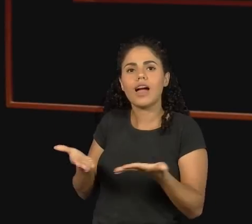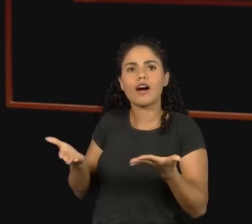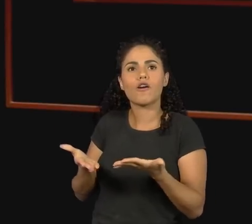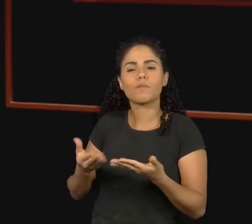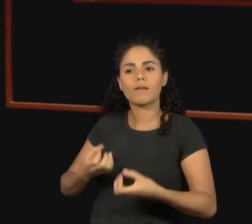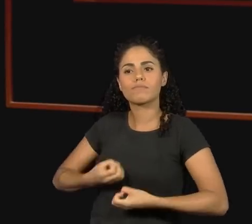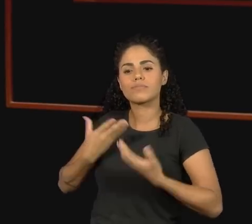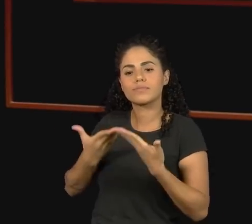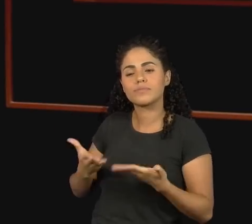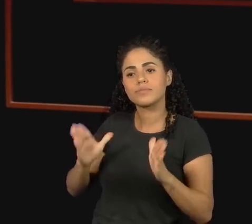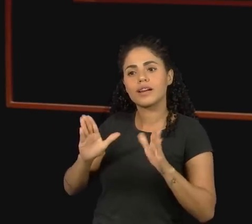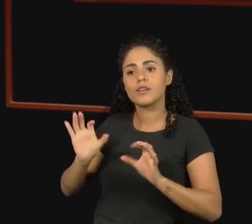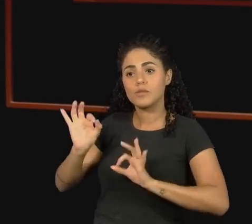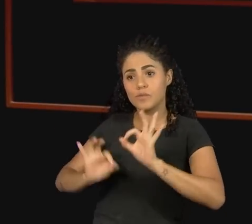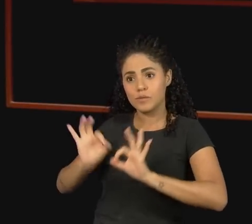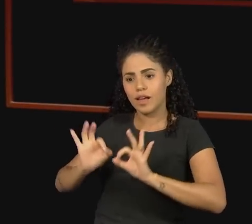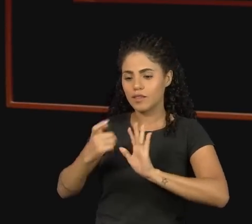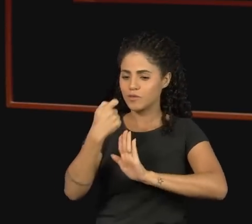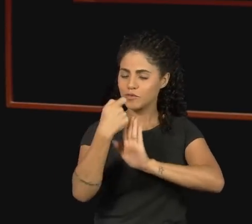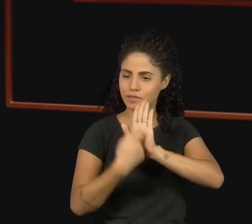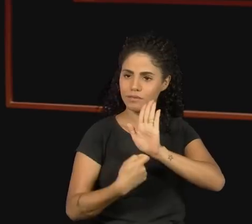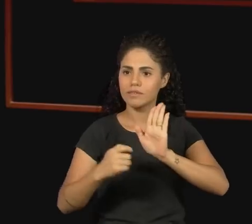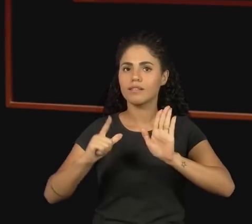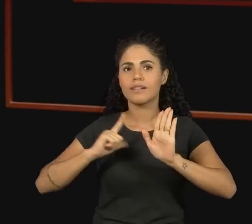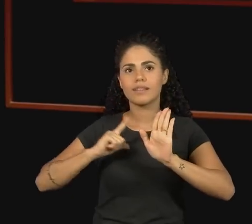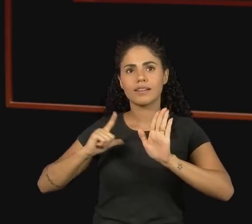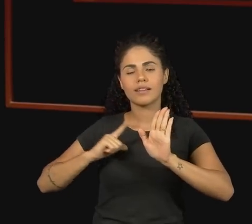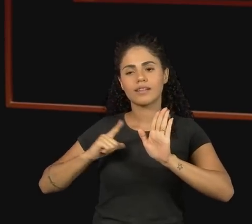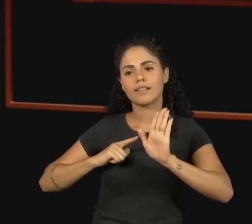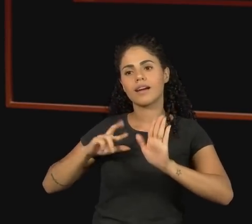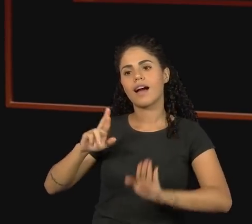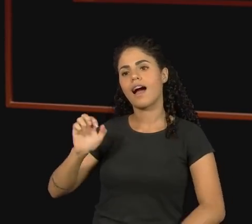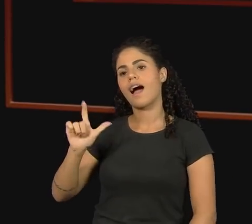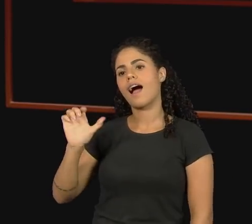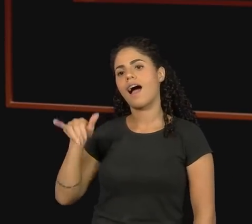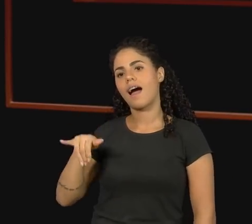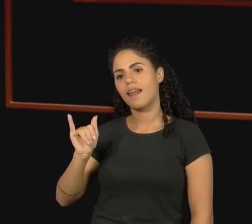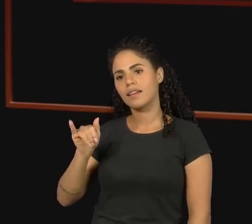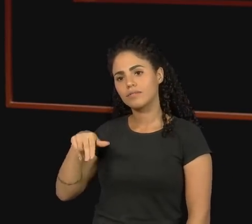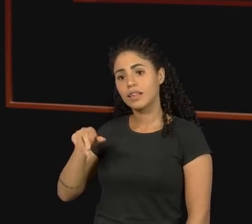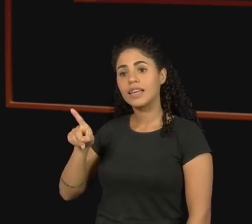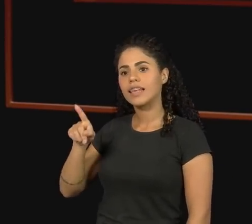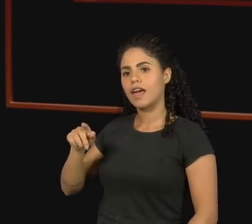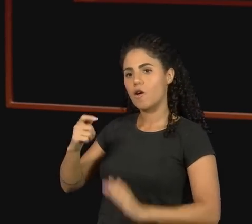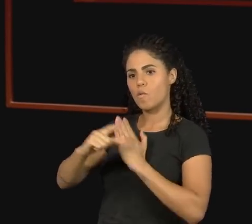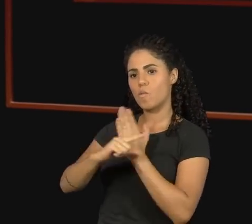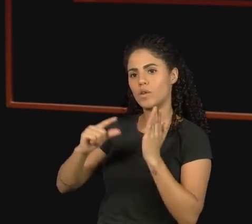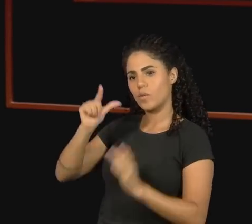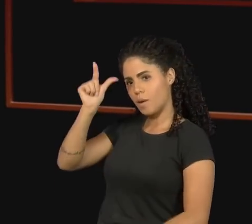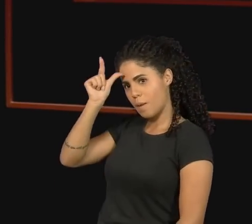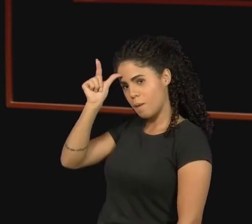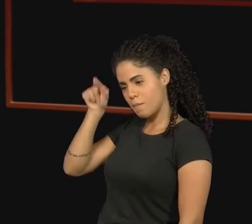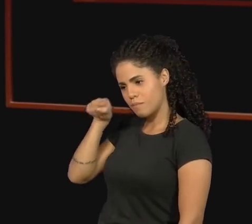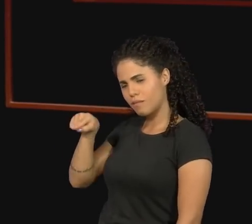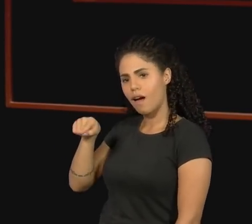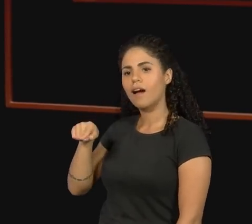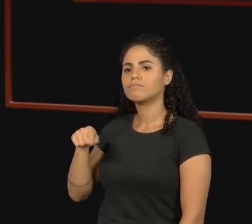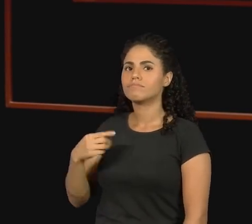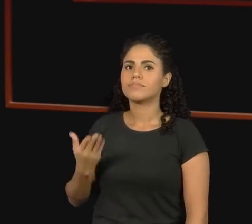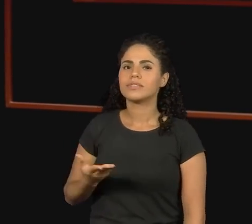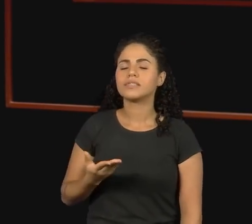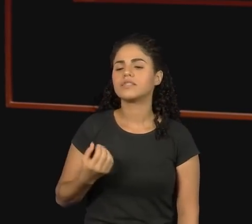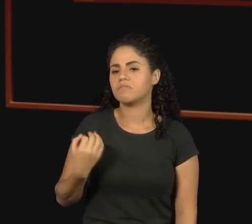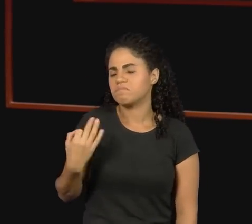a abertura de um texto do Heiner Müller, que é um autor alemão contemporâneo, do